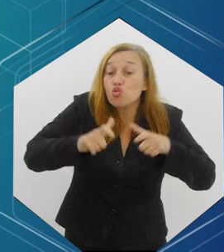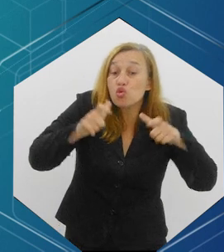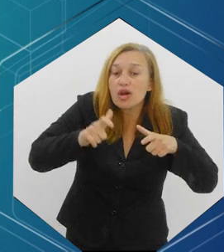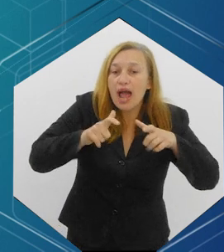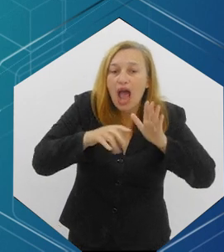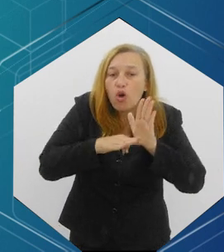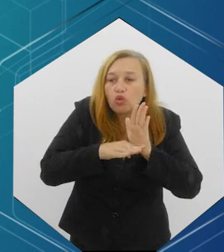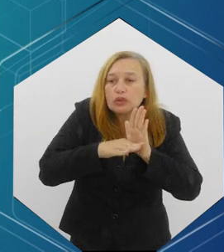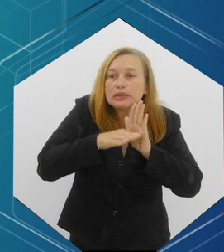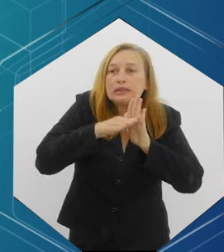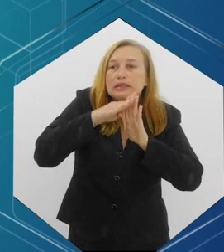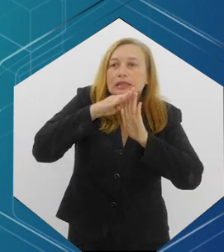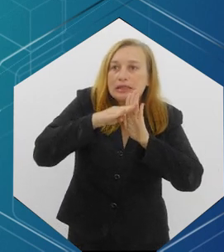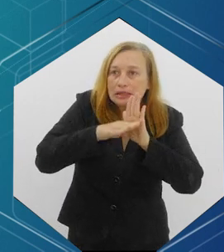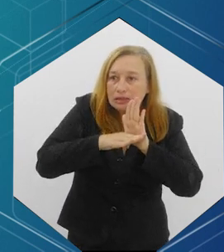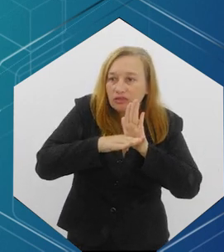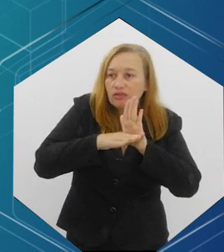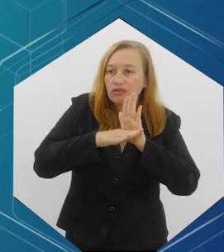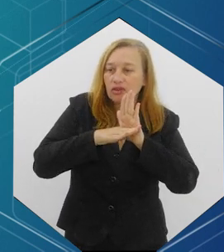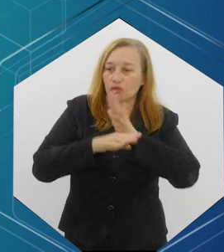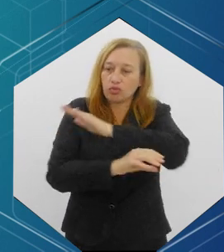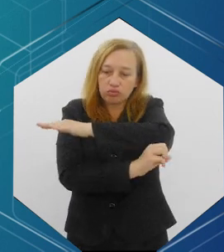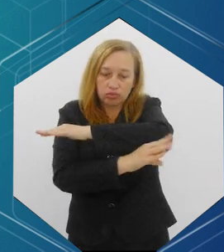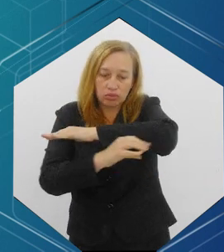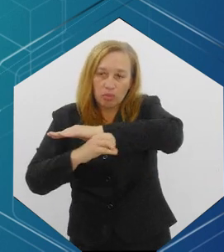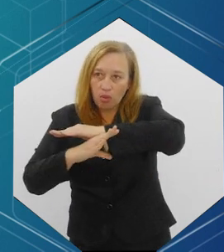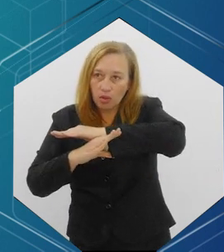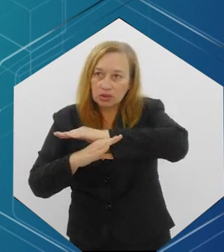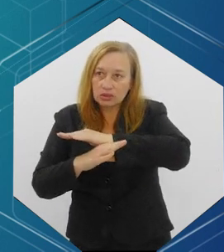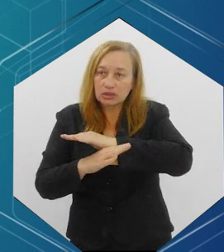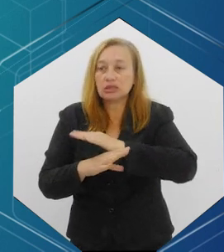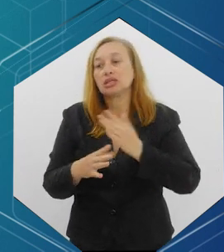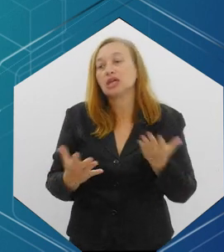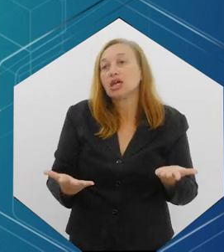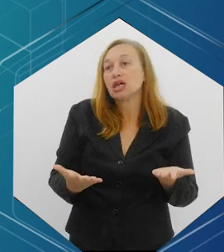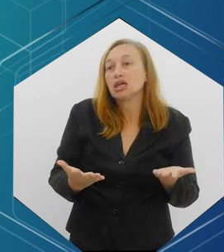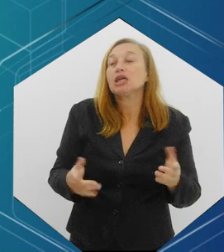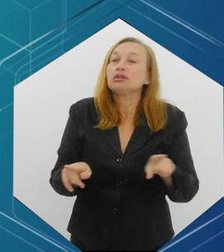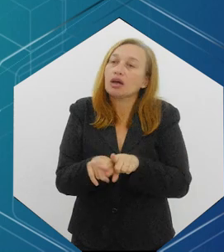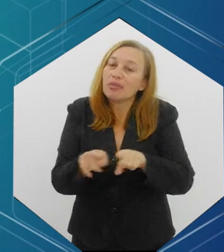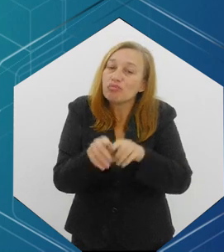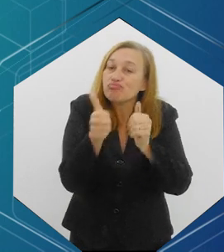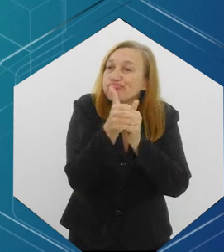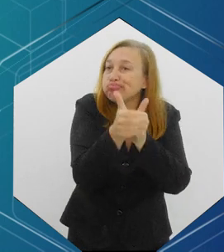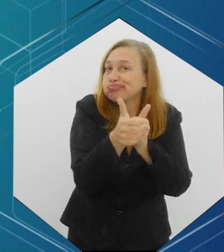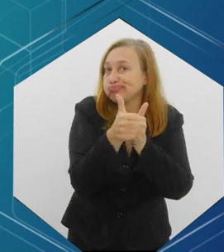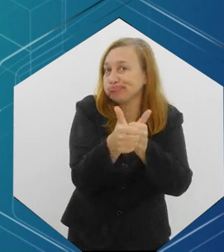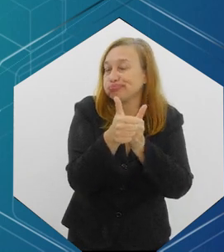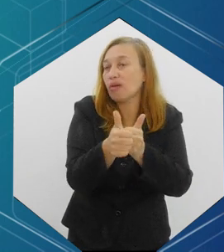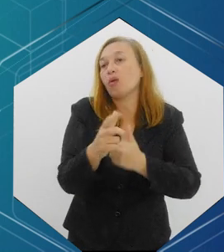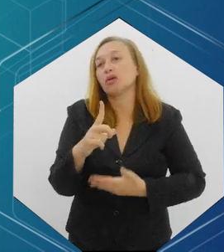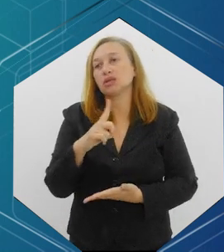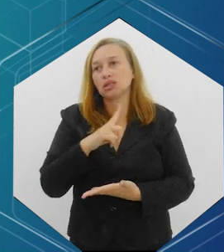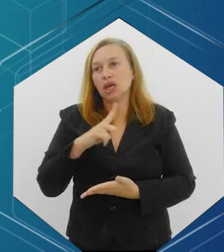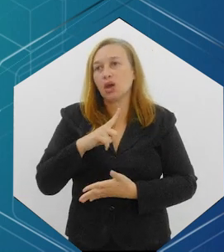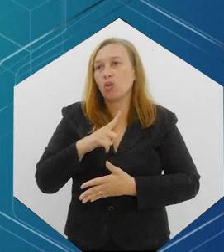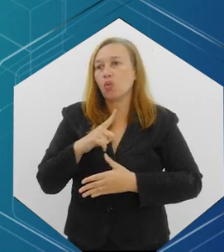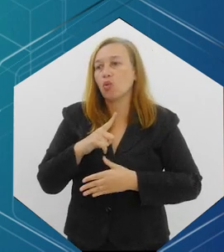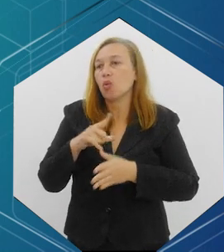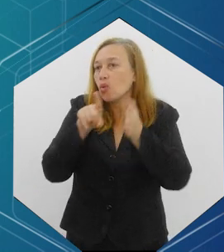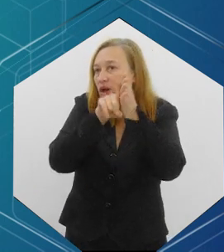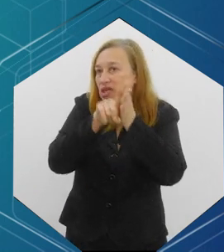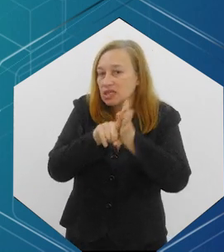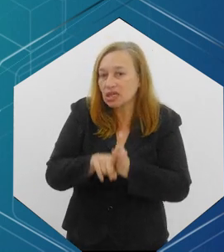Dependendo do nível dessa trombose, o tempo de anticoagulação é maior ou menor. E também do acompanhamento. Existe